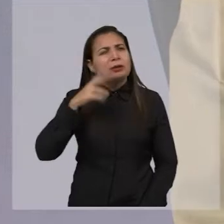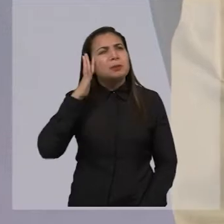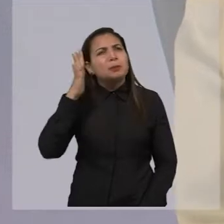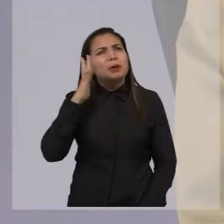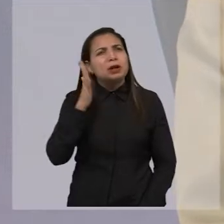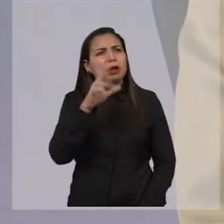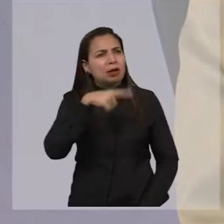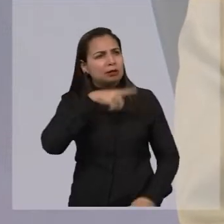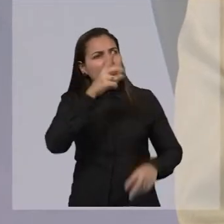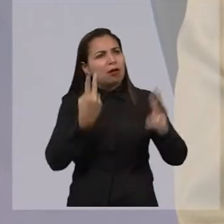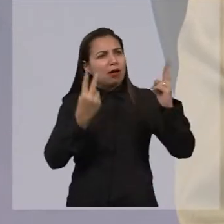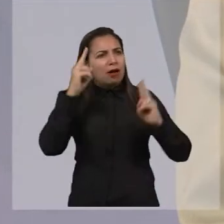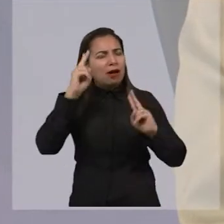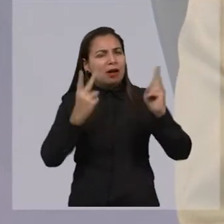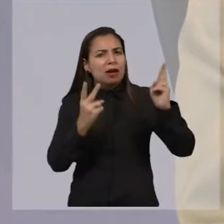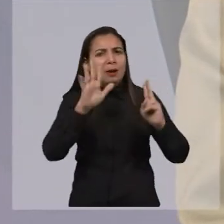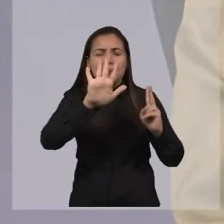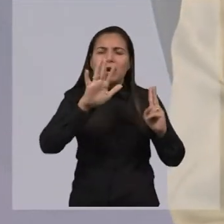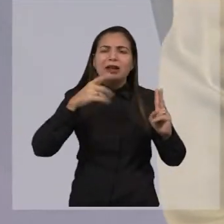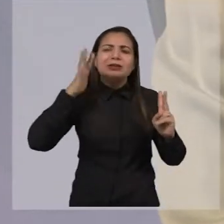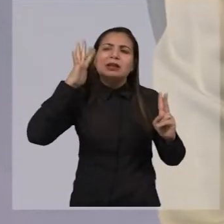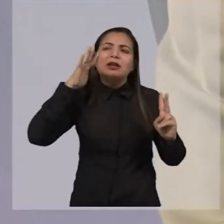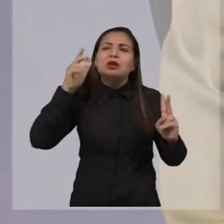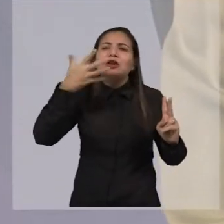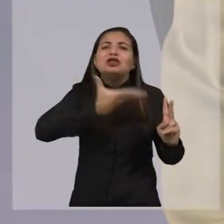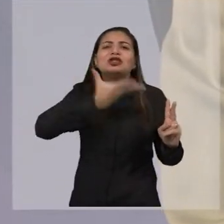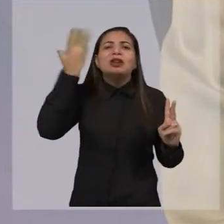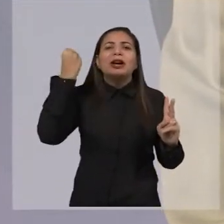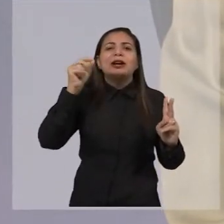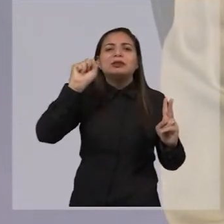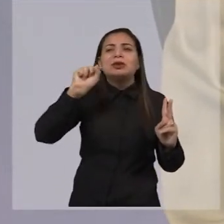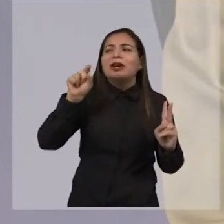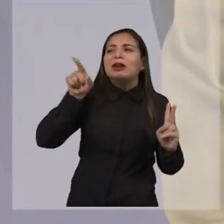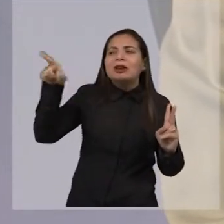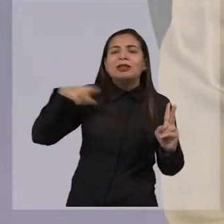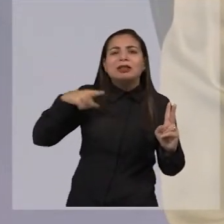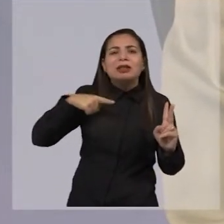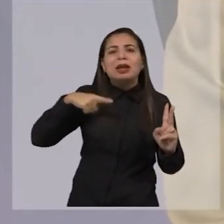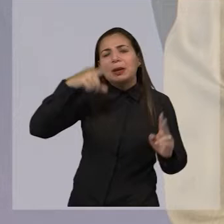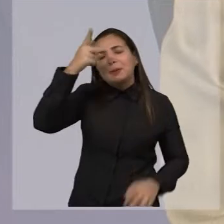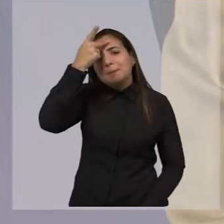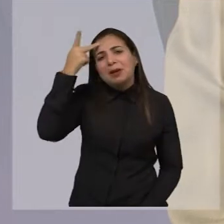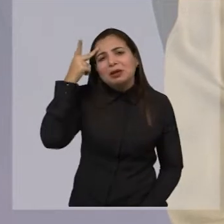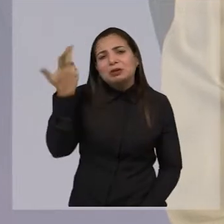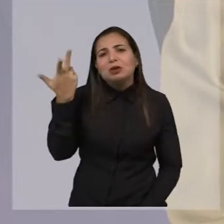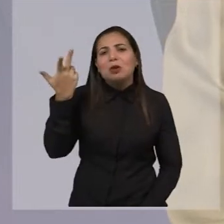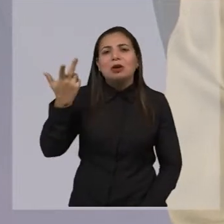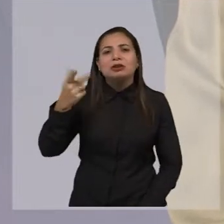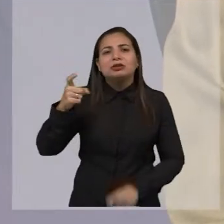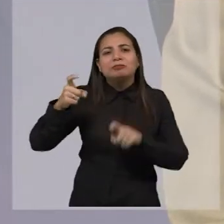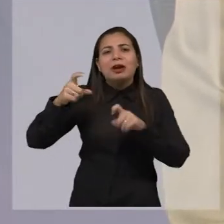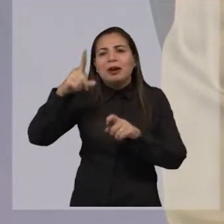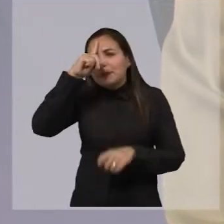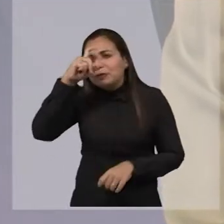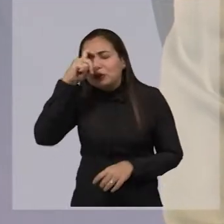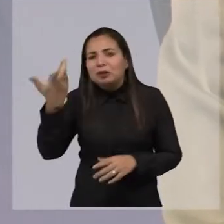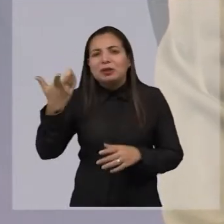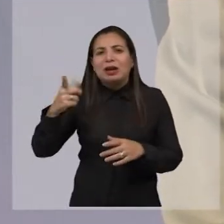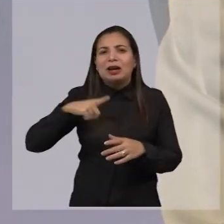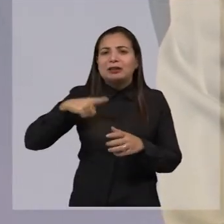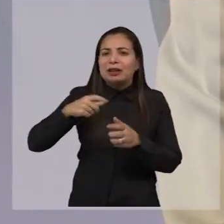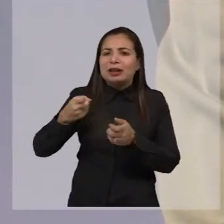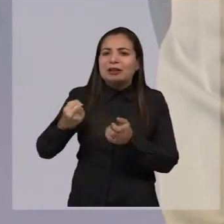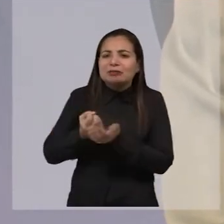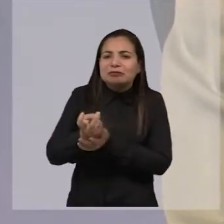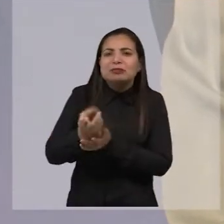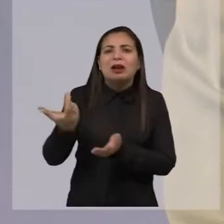num carnaval, não imagina que você tem um hospital cheio de gente ferida e os médicos é quem tem que lidar com aquilo, né? A polícia lidando